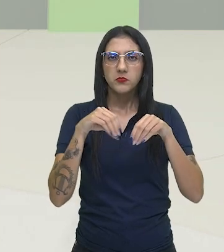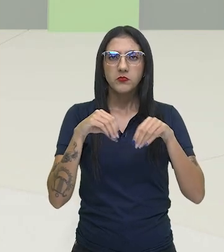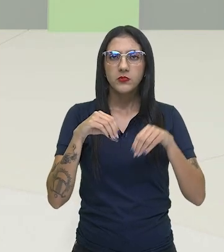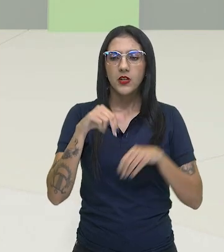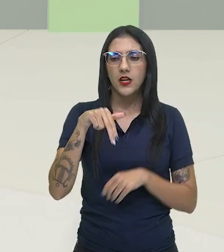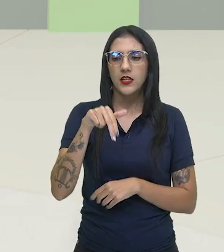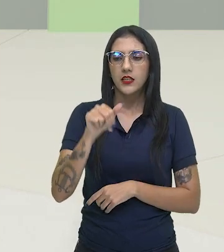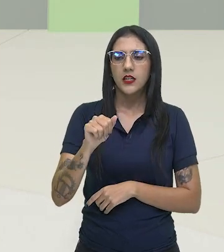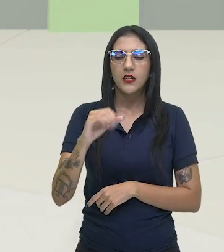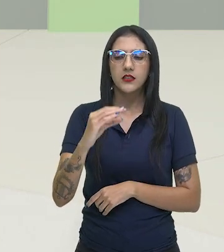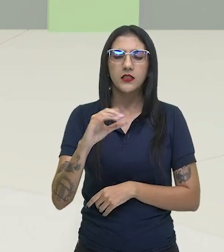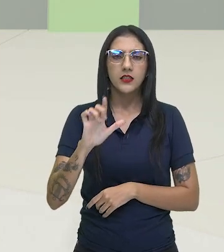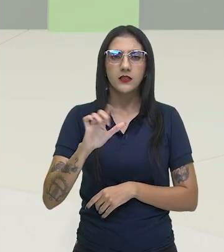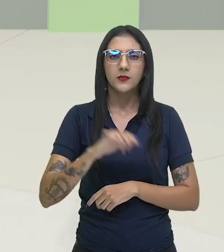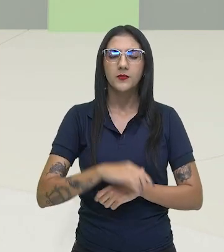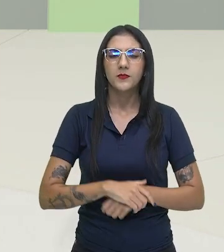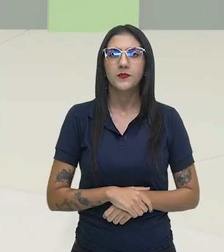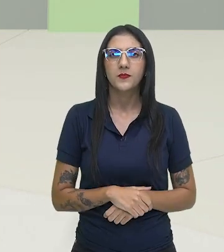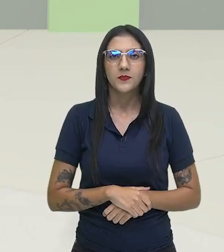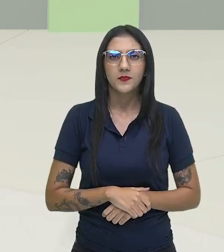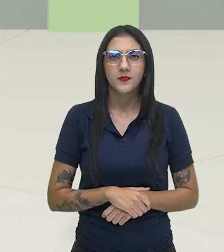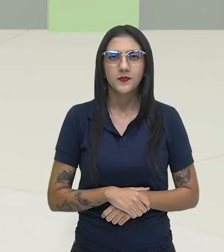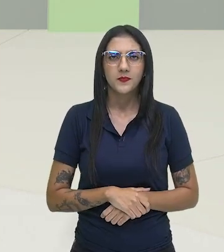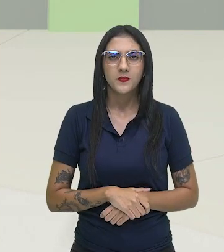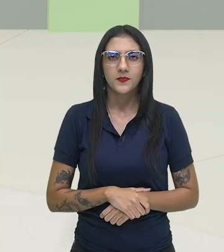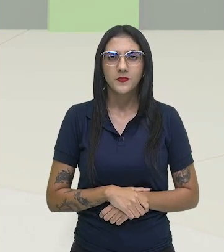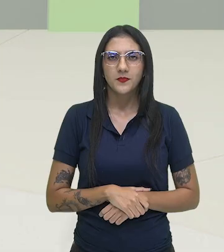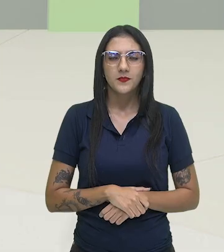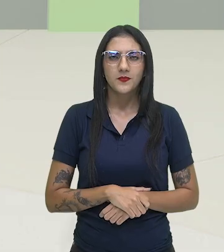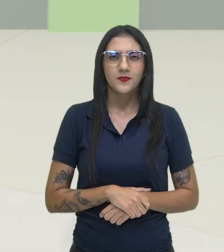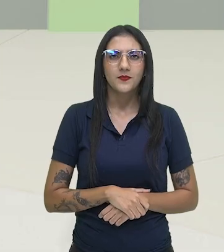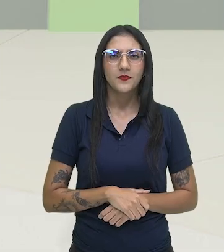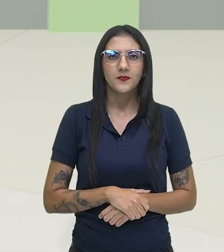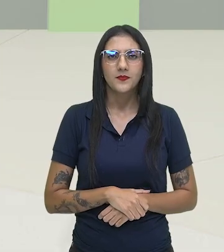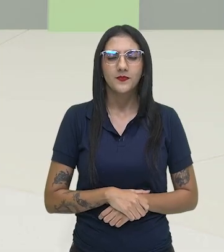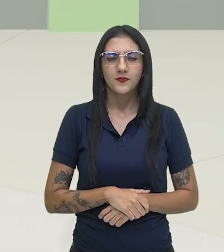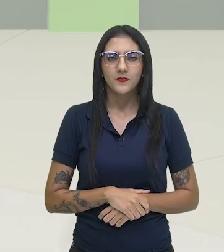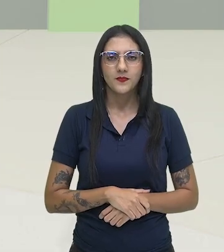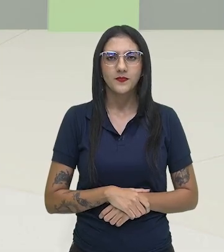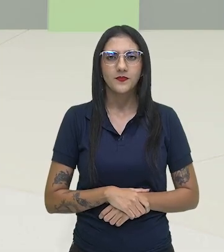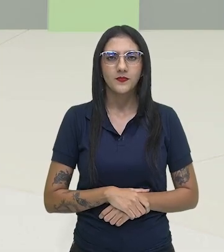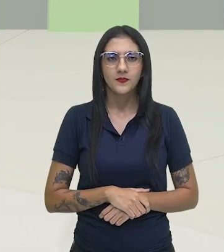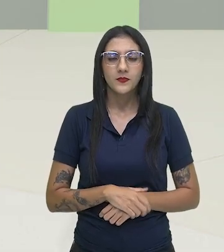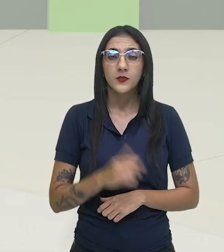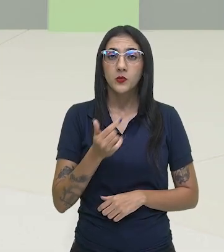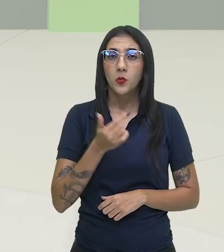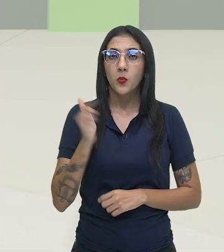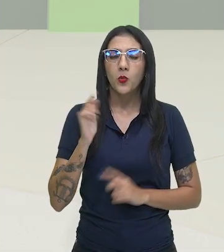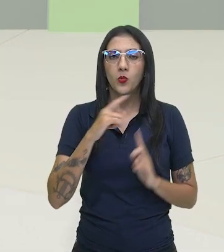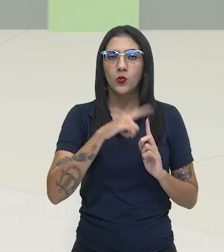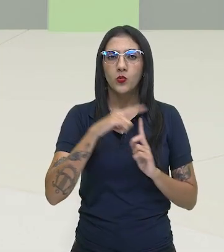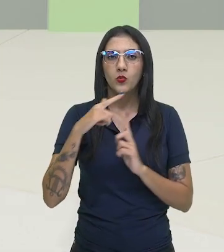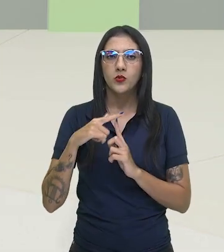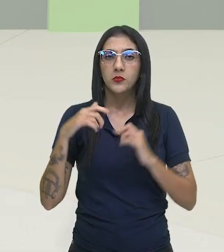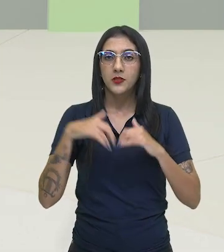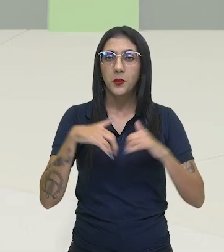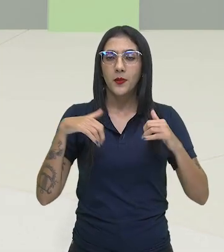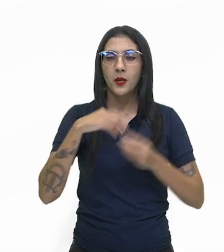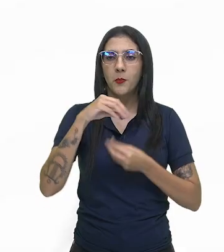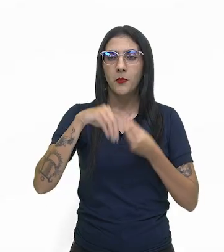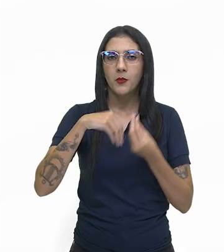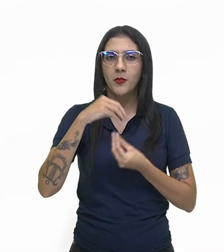cozinha. Outro tipo de separação de misturas homogênea é a